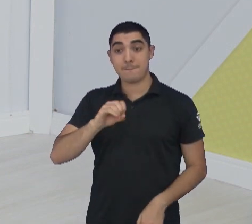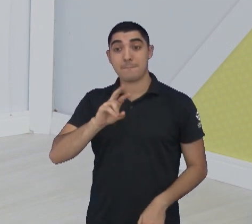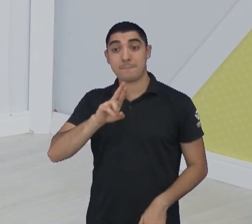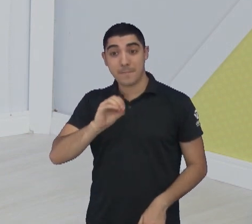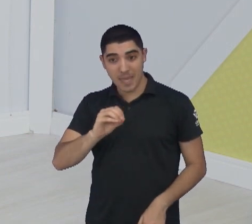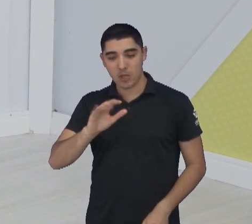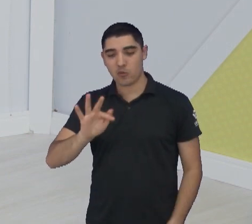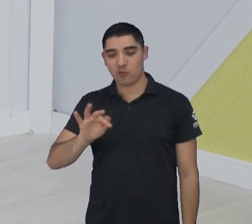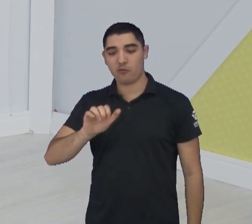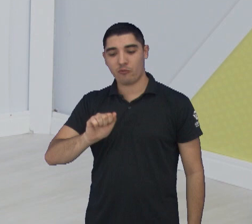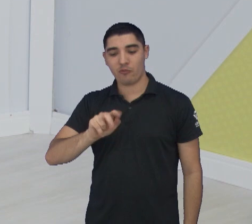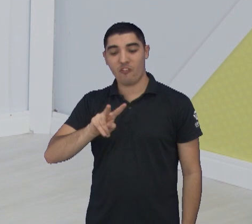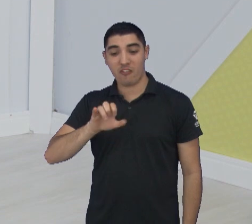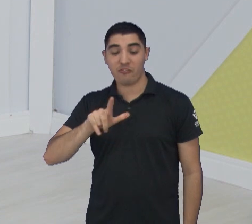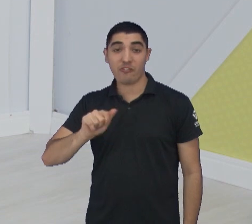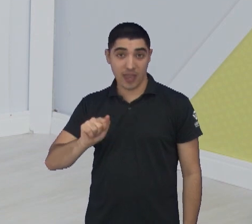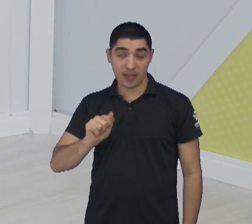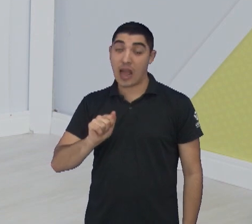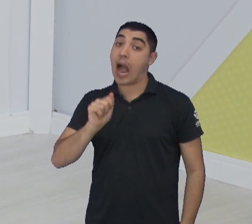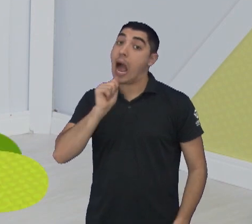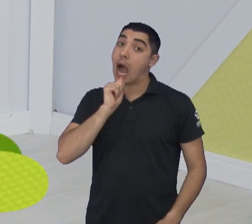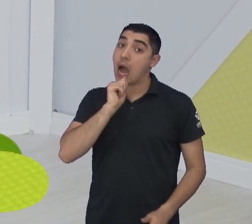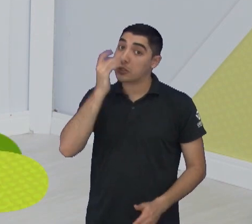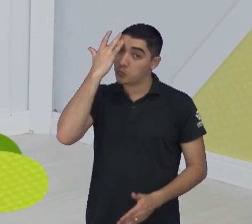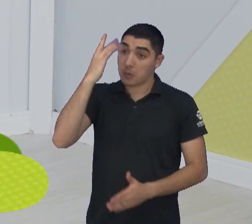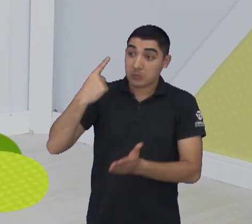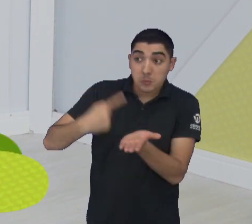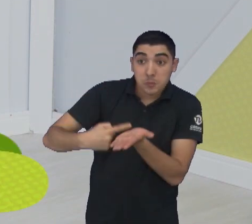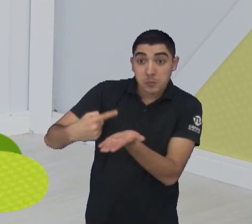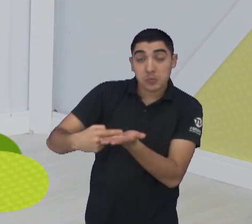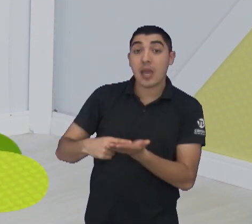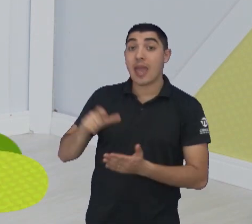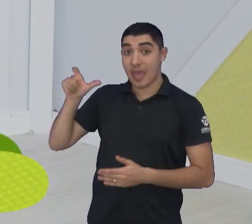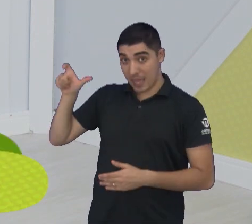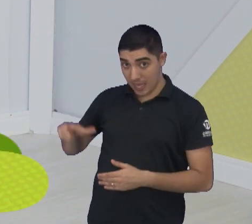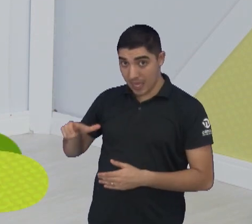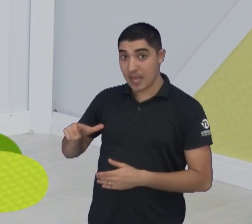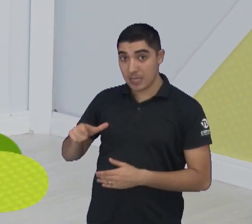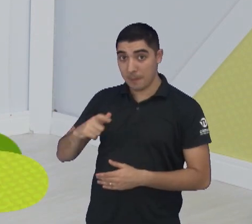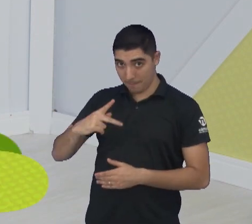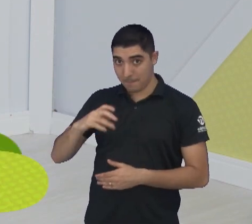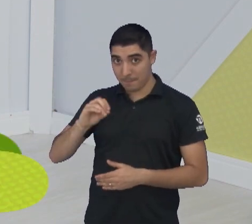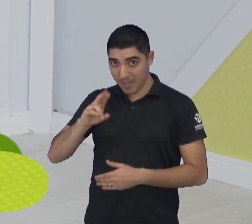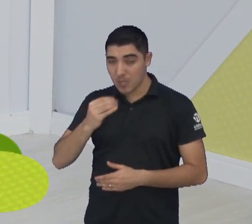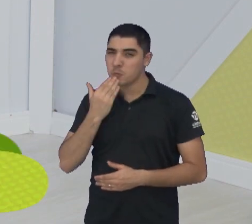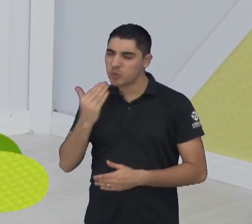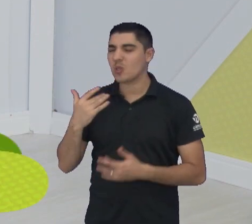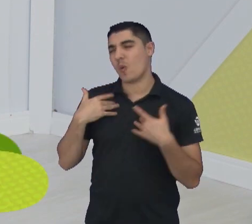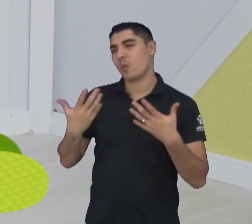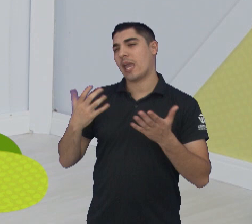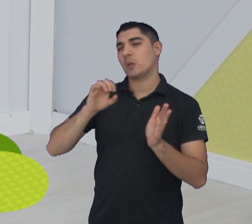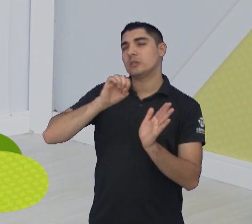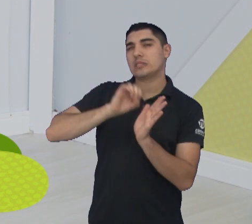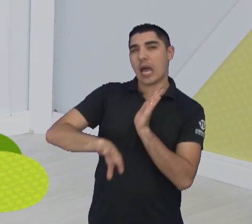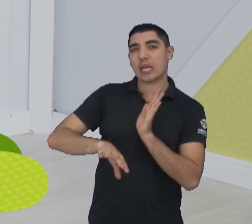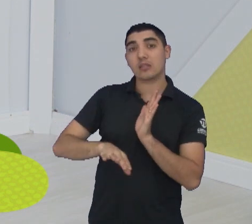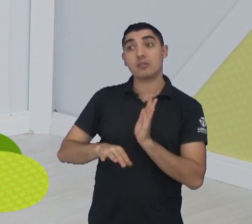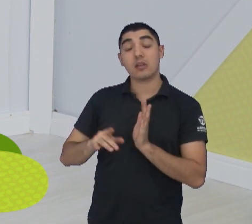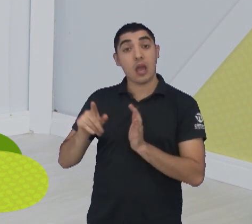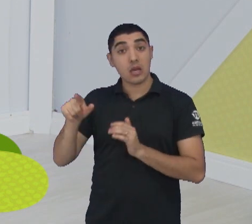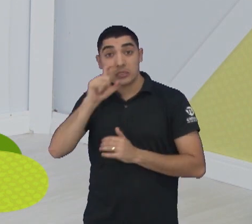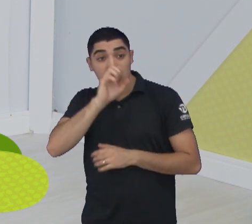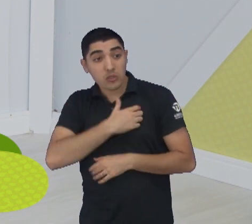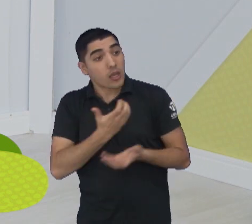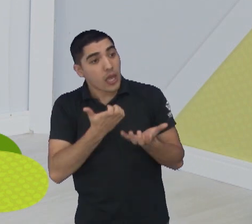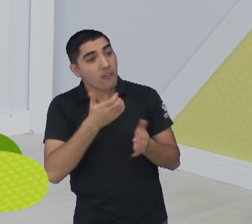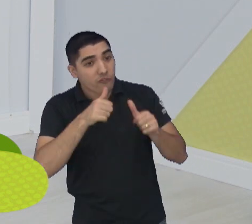grande nome que o Brunão falou e a informação que a gente tem, o jogador teria pedido para ser liberado, a tendência é que ele ficasse, mas ele